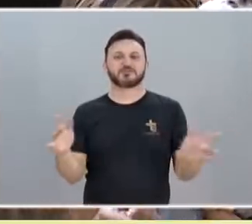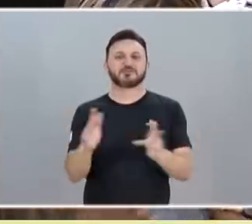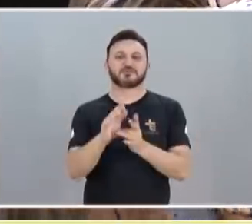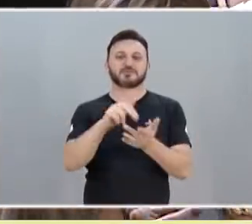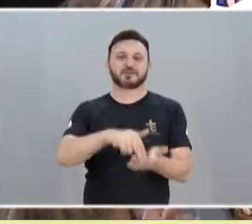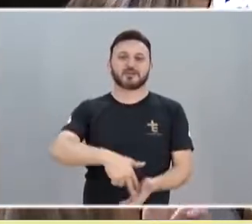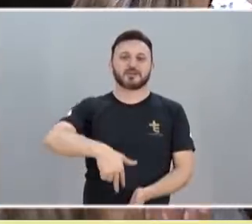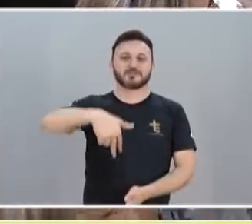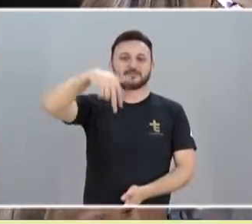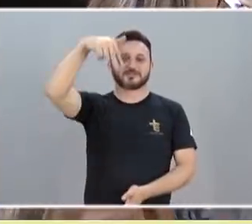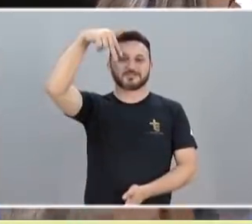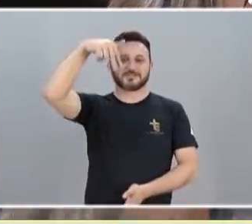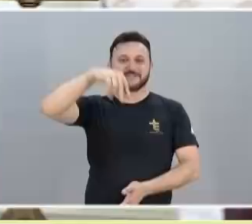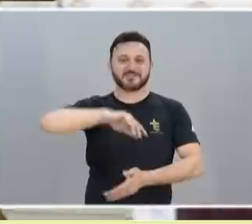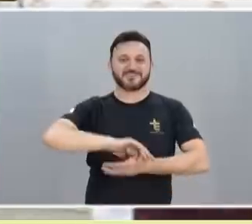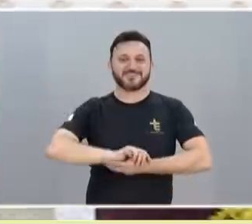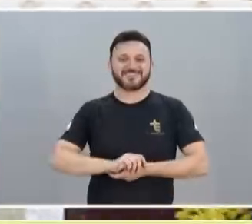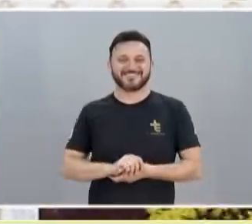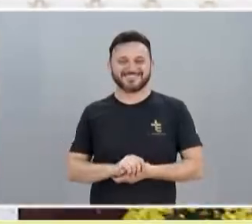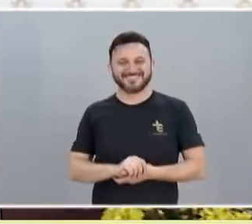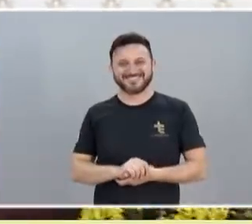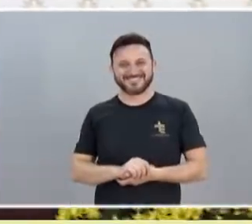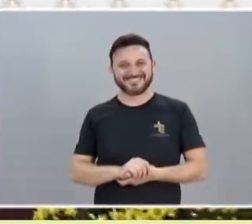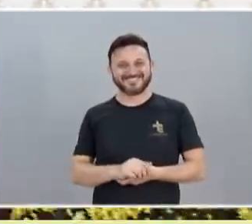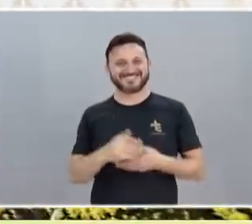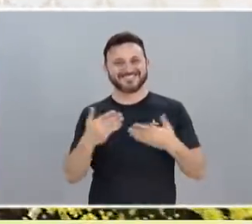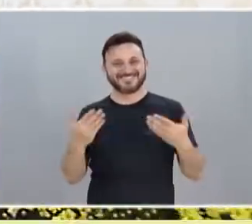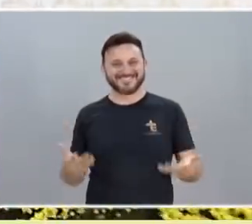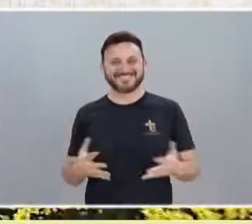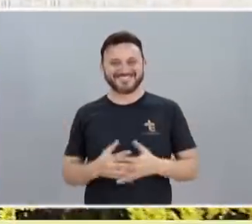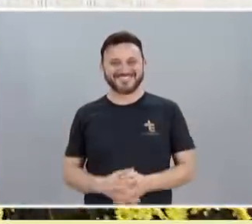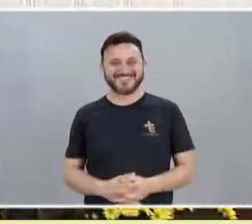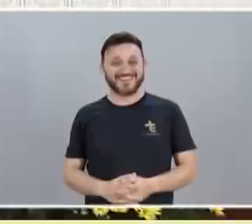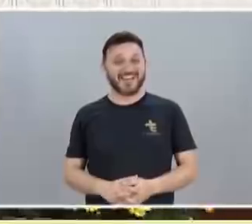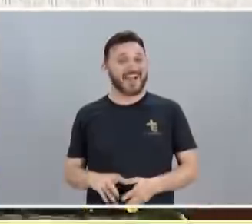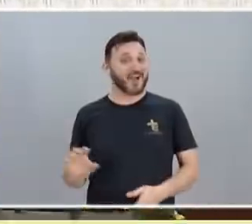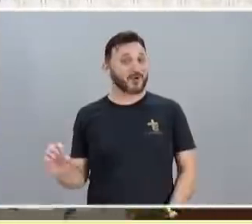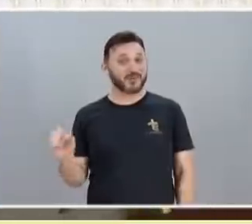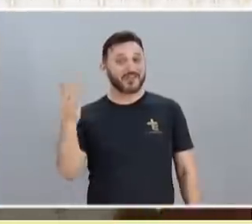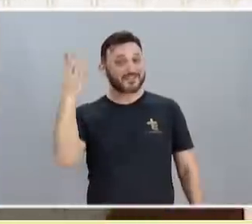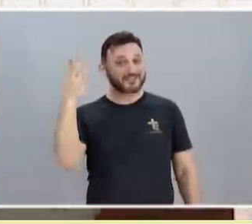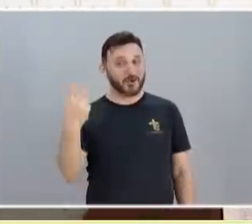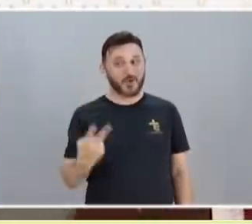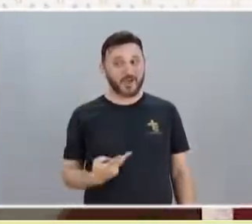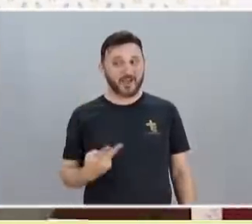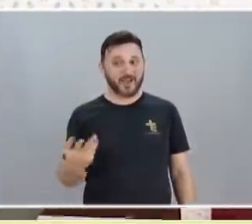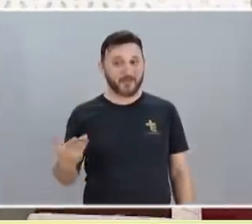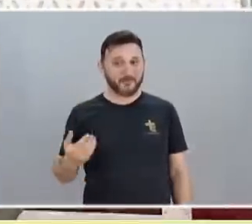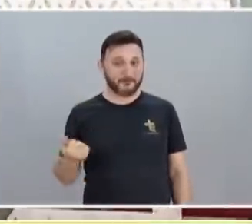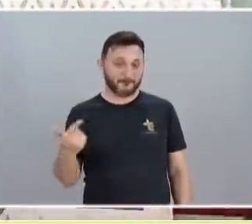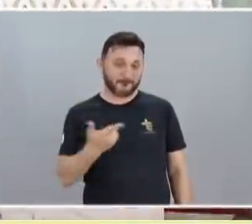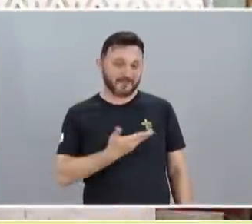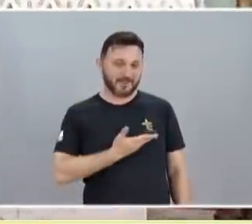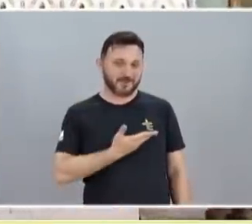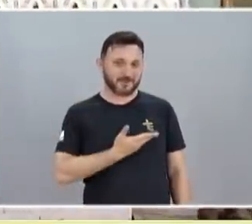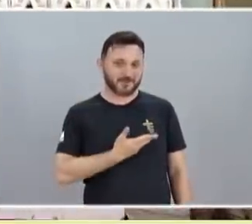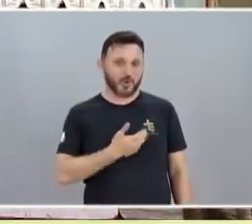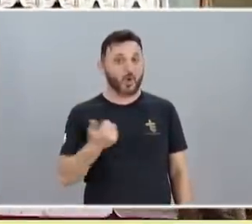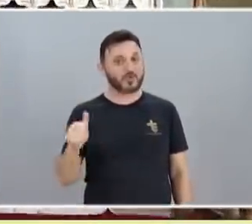de Jesus ressuscitado. Pois é, foi isso que aconteceu com os apóstolos.